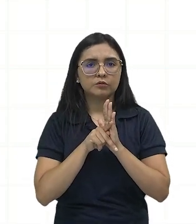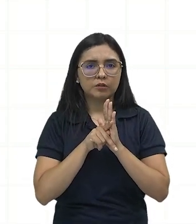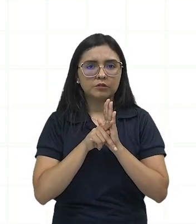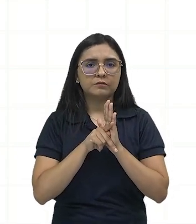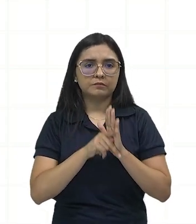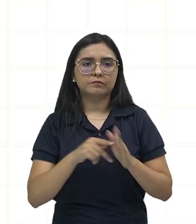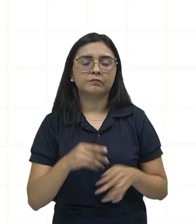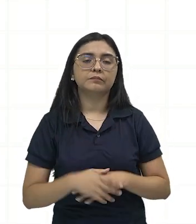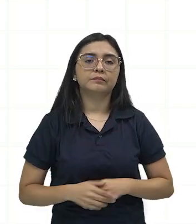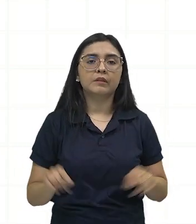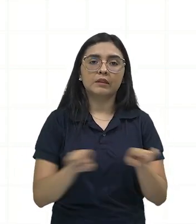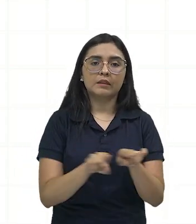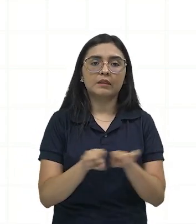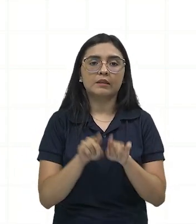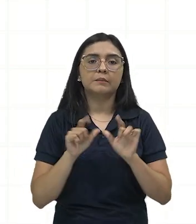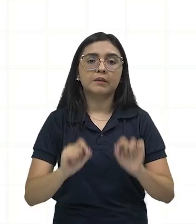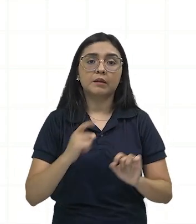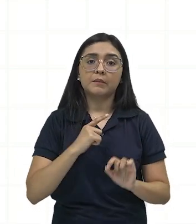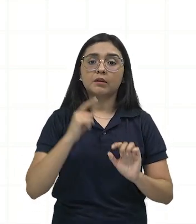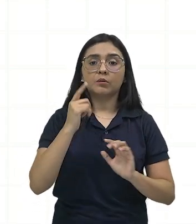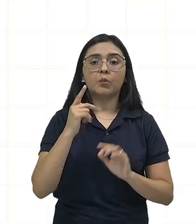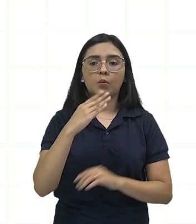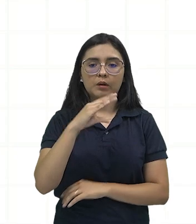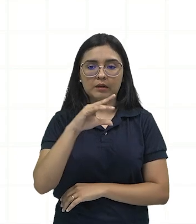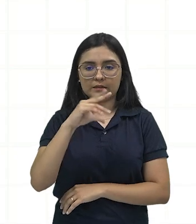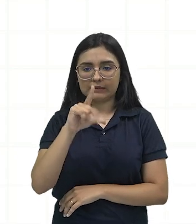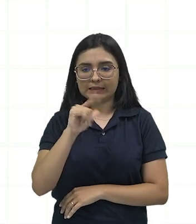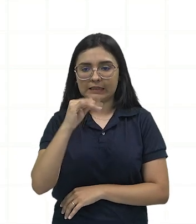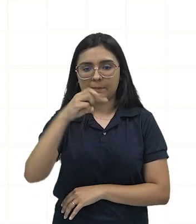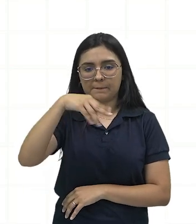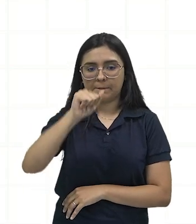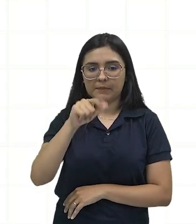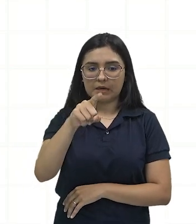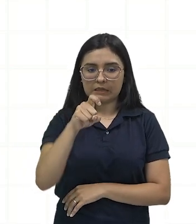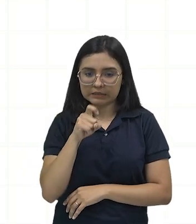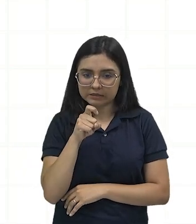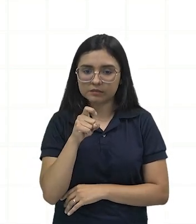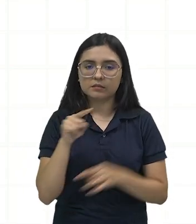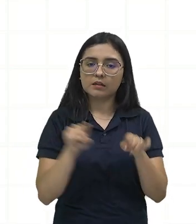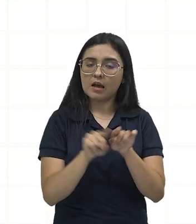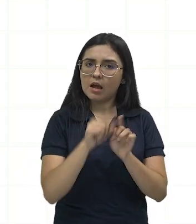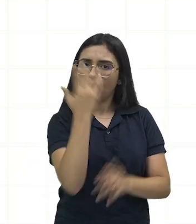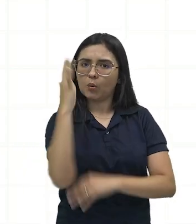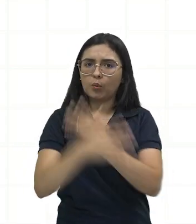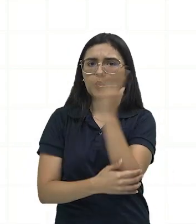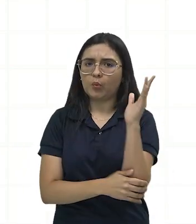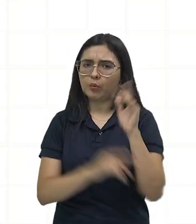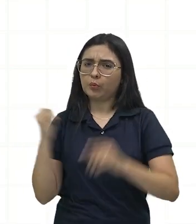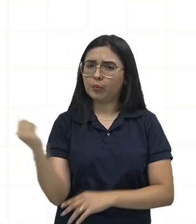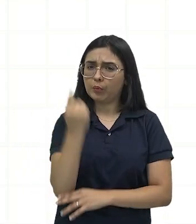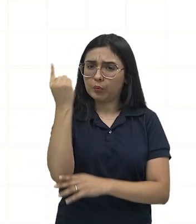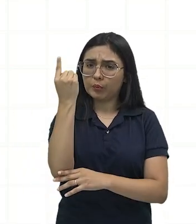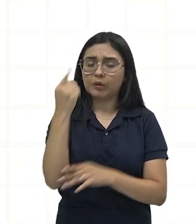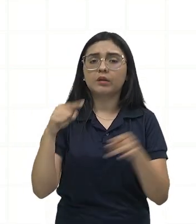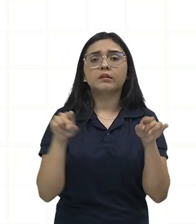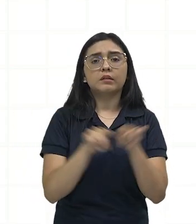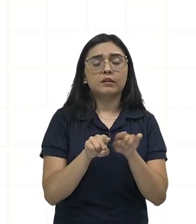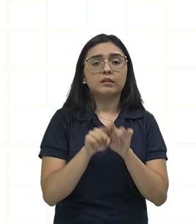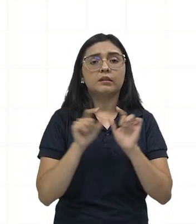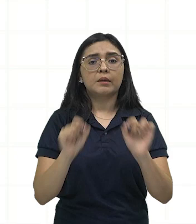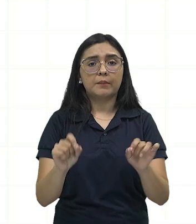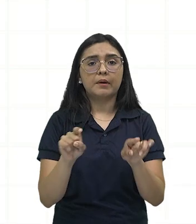aí num estágio chamado de clímax. Então, nossas florestas nossas árvores são grandes seres vivos